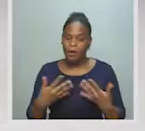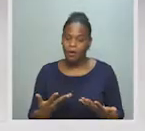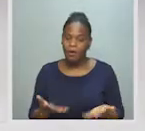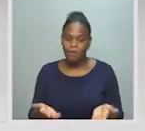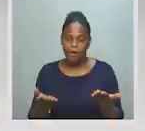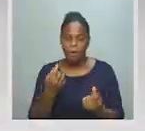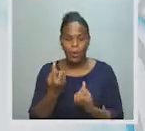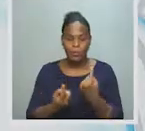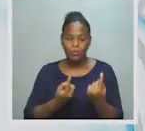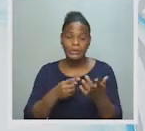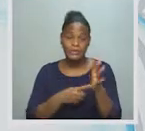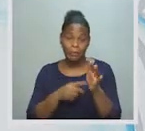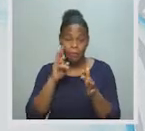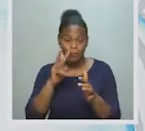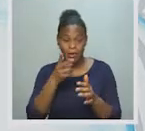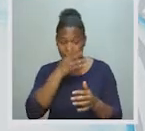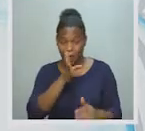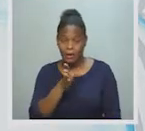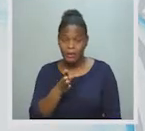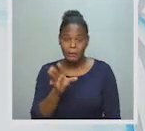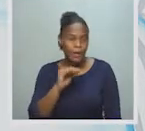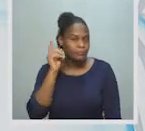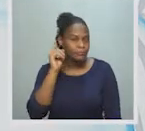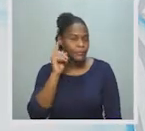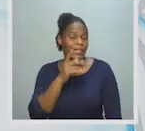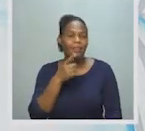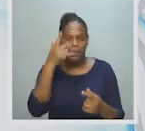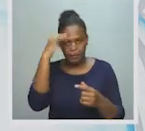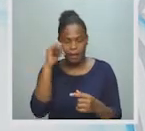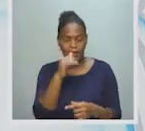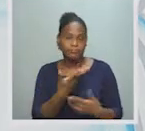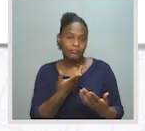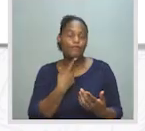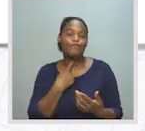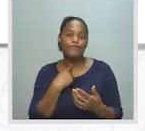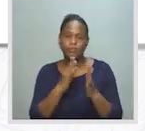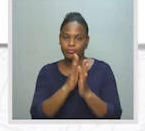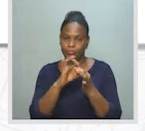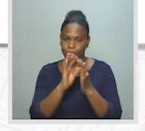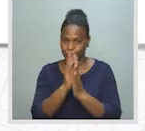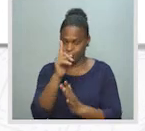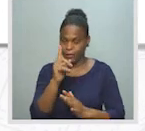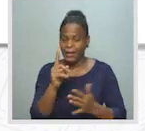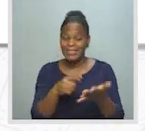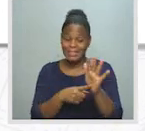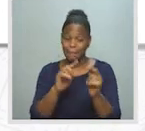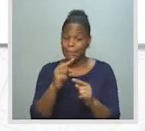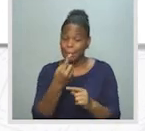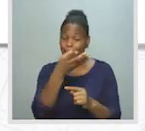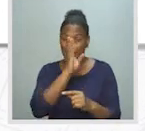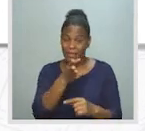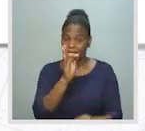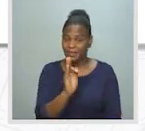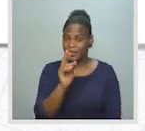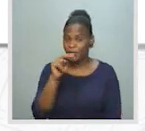Vamos então a alguns exemplos de práticas fundamentalistas. O primeiro exemplo de